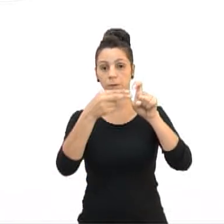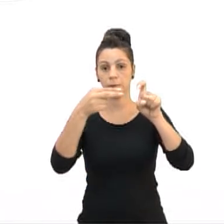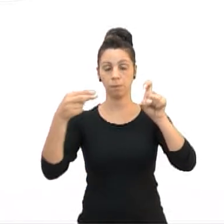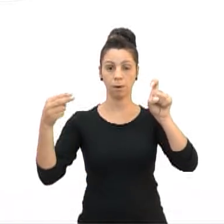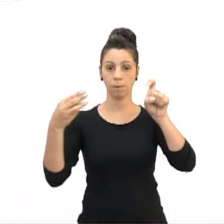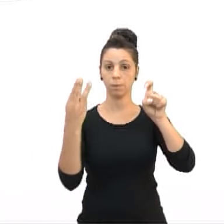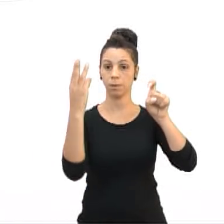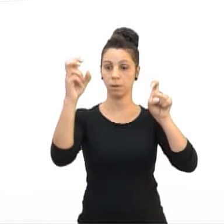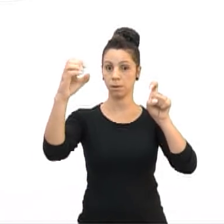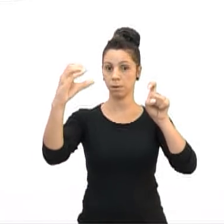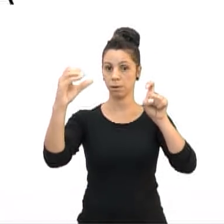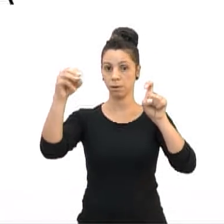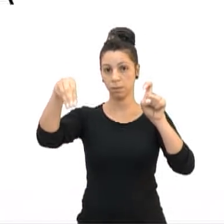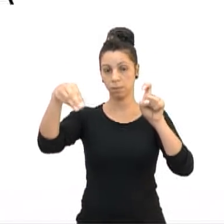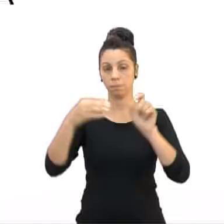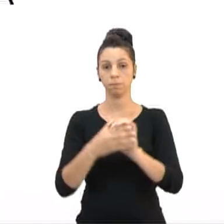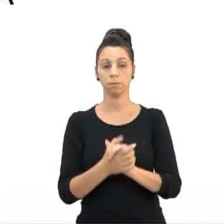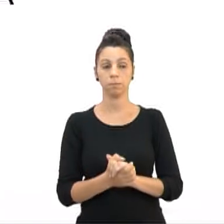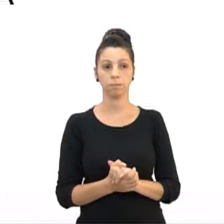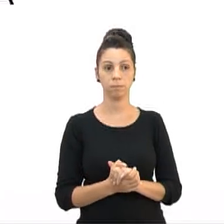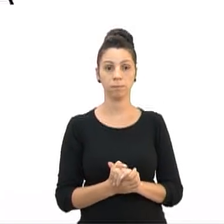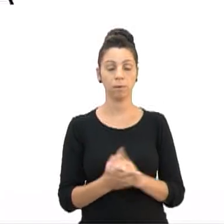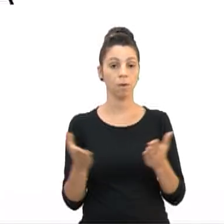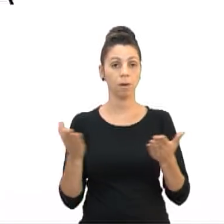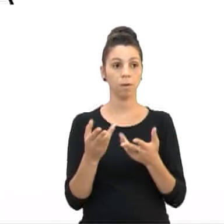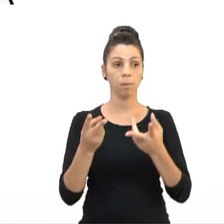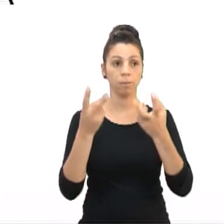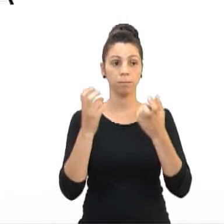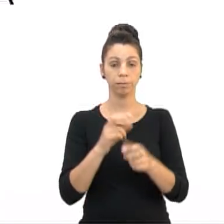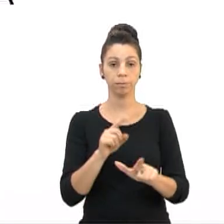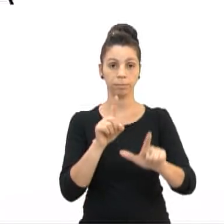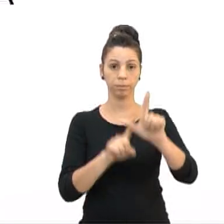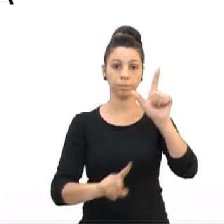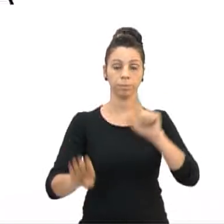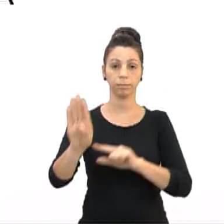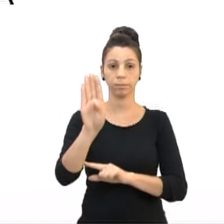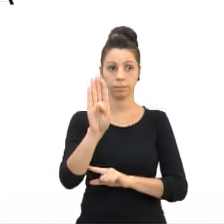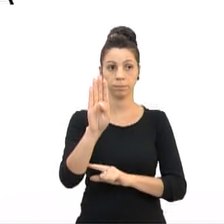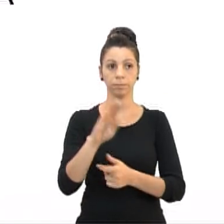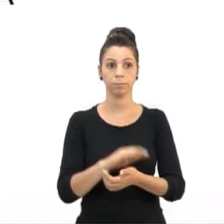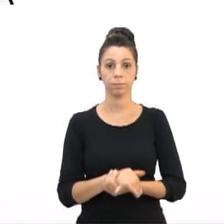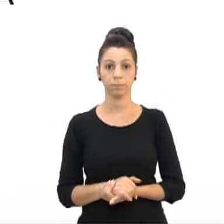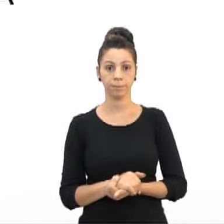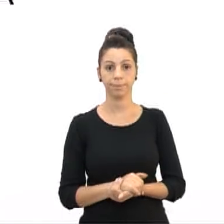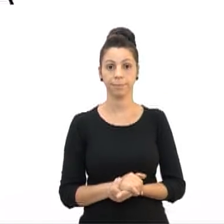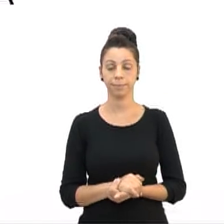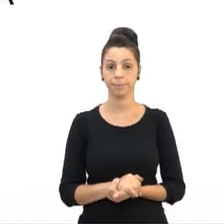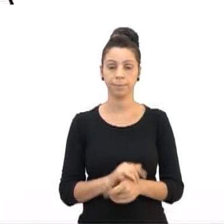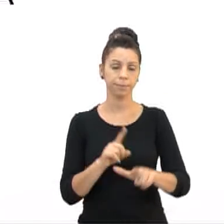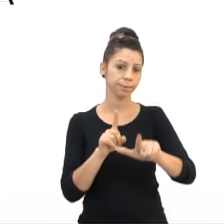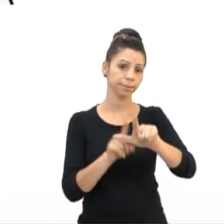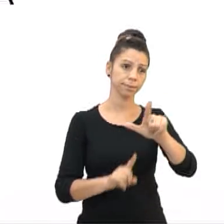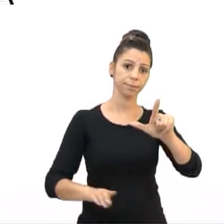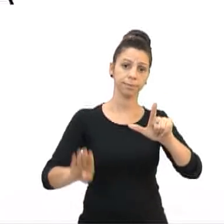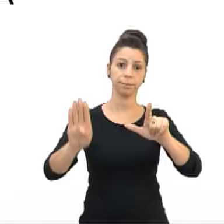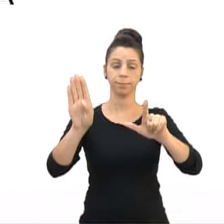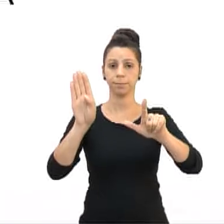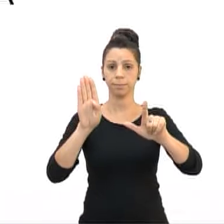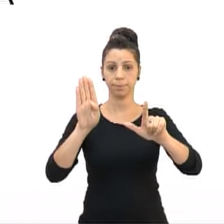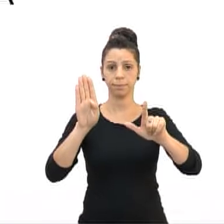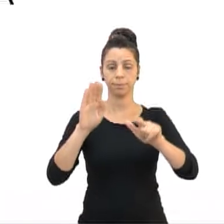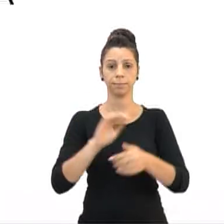x vale 3 centímetros. Agora, observe a letrinha B. Na letra B, ele fala